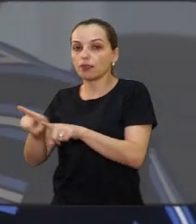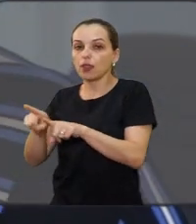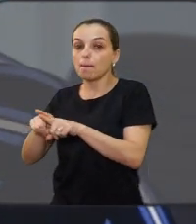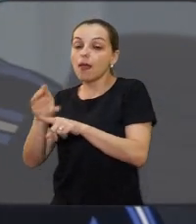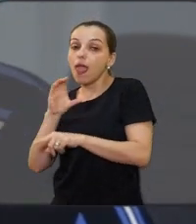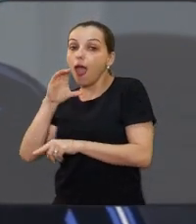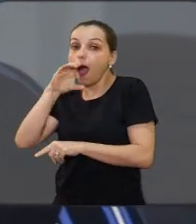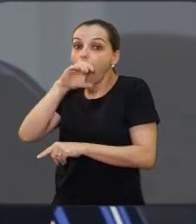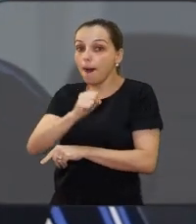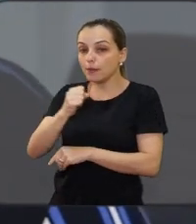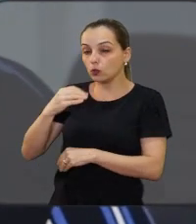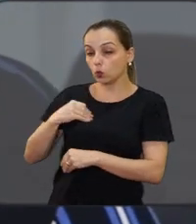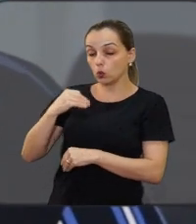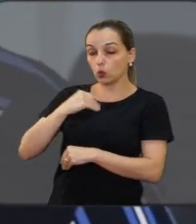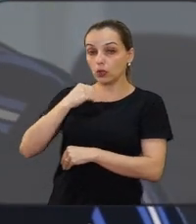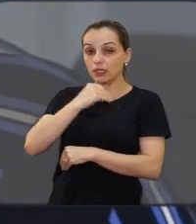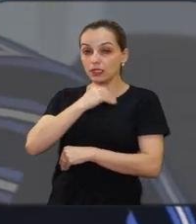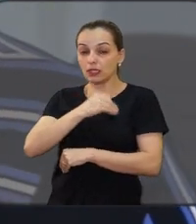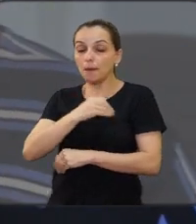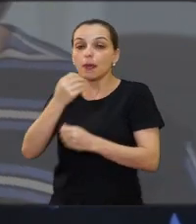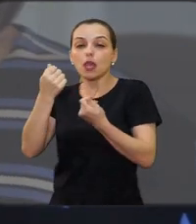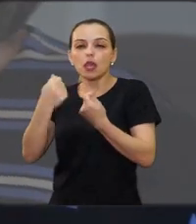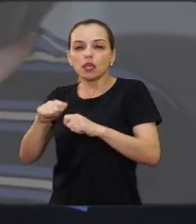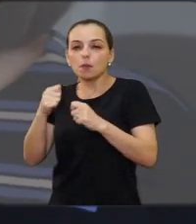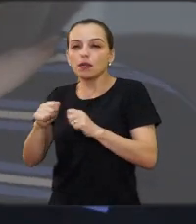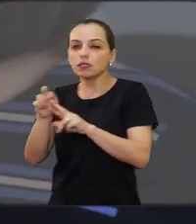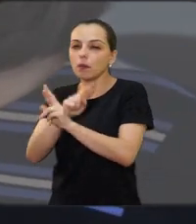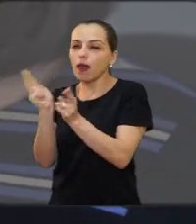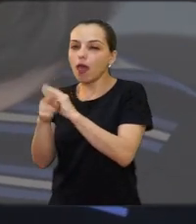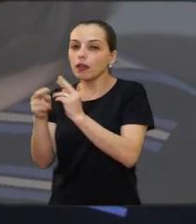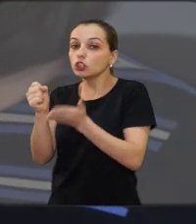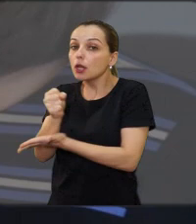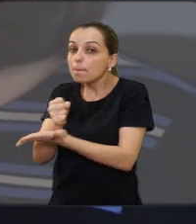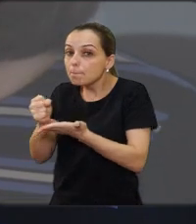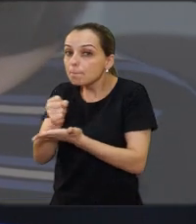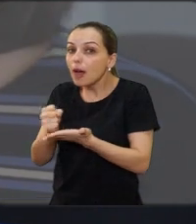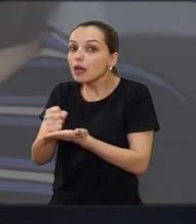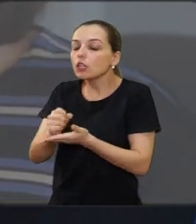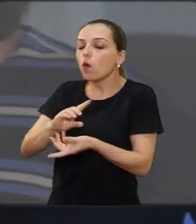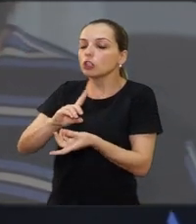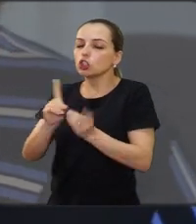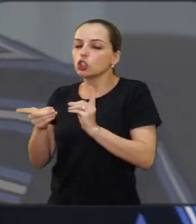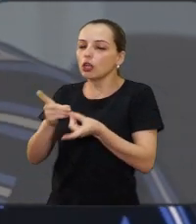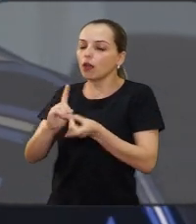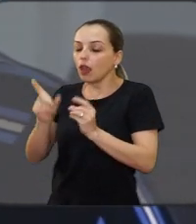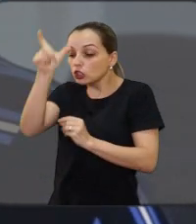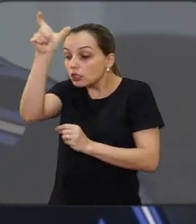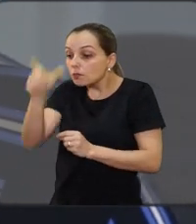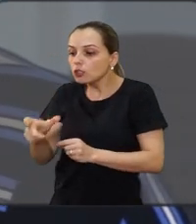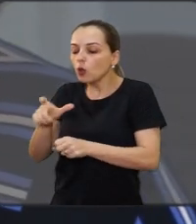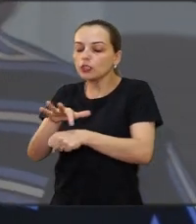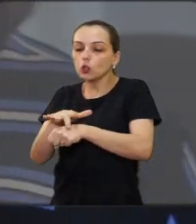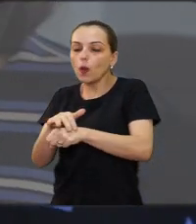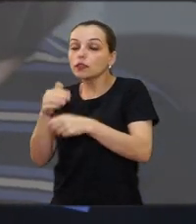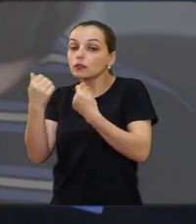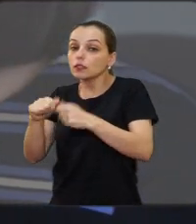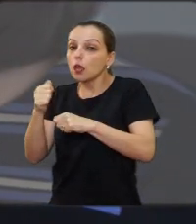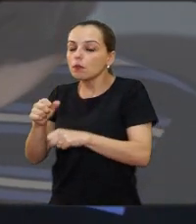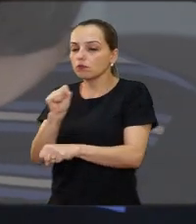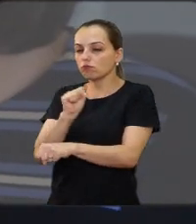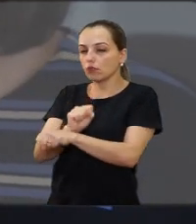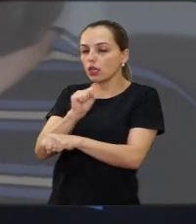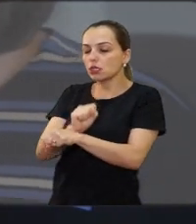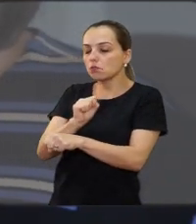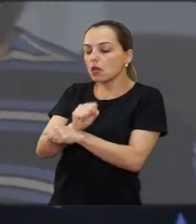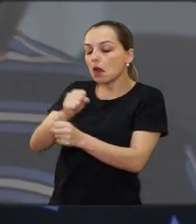também agilizar esses exames que são necessários para a rede básica e vamos dar dignidade aos pacientes que precisam